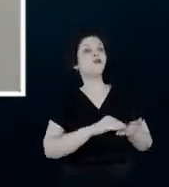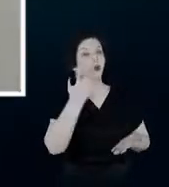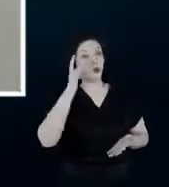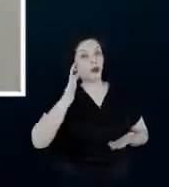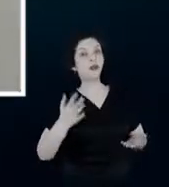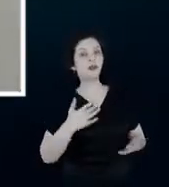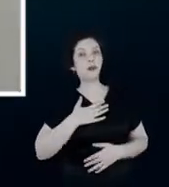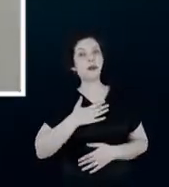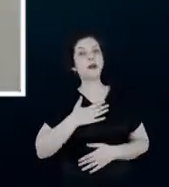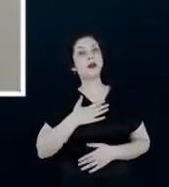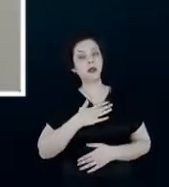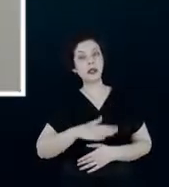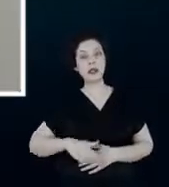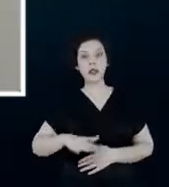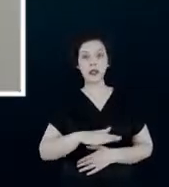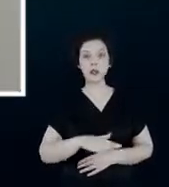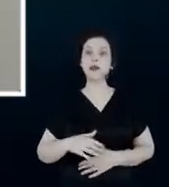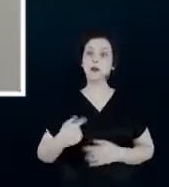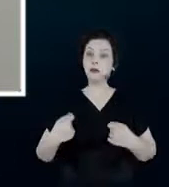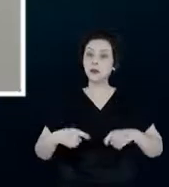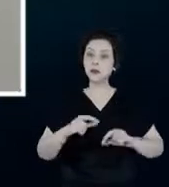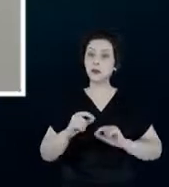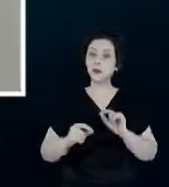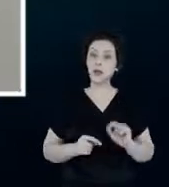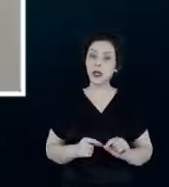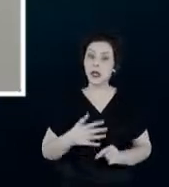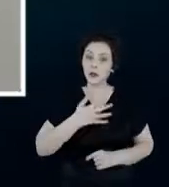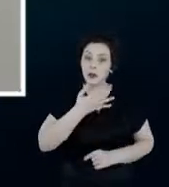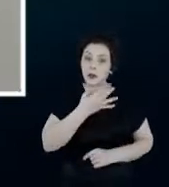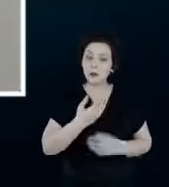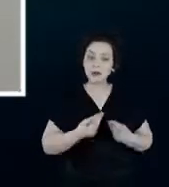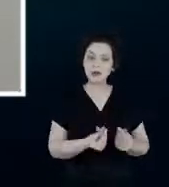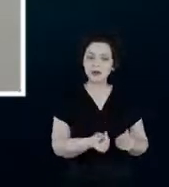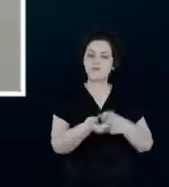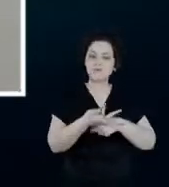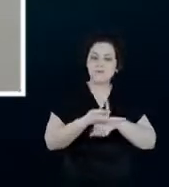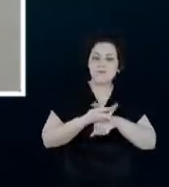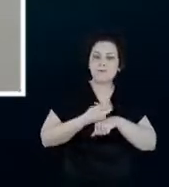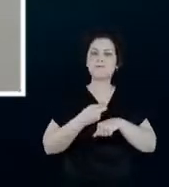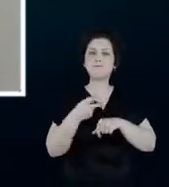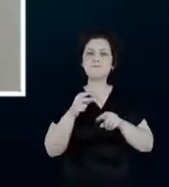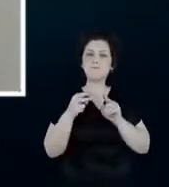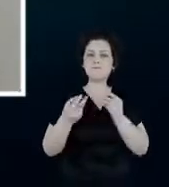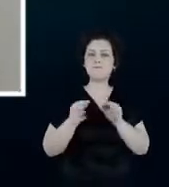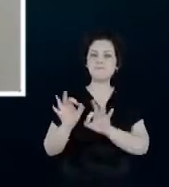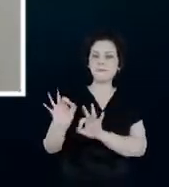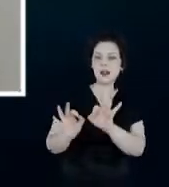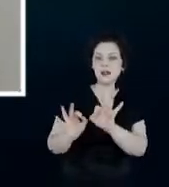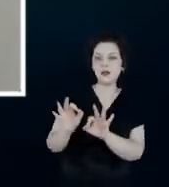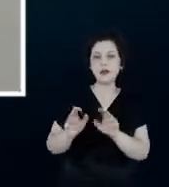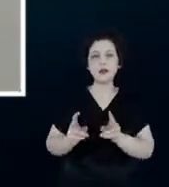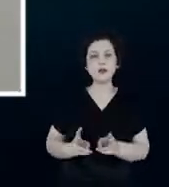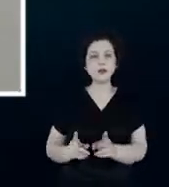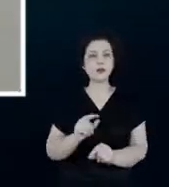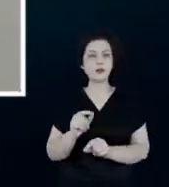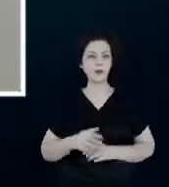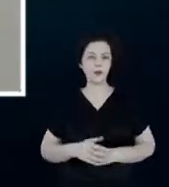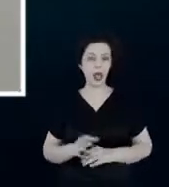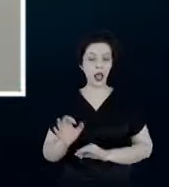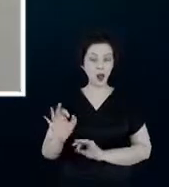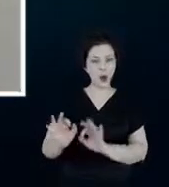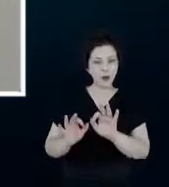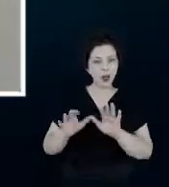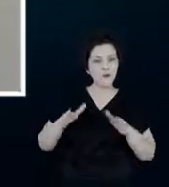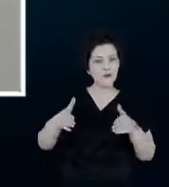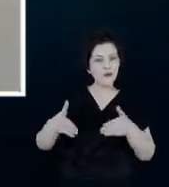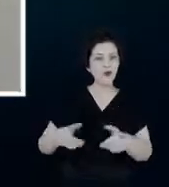minha parte, a gente tem que aperfeiçoar bastante esse olhar nosso sobre o planejamento, sempre, porque o planejamento ele é focado,